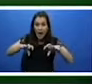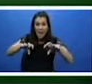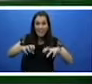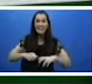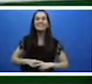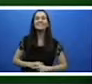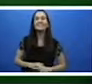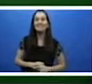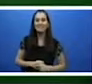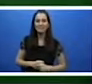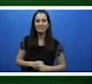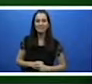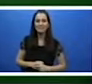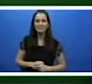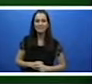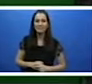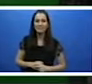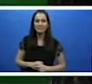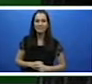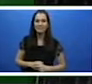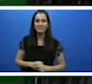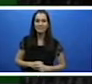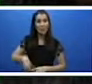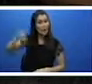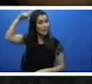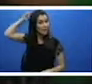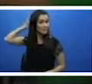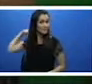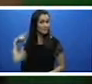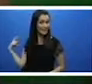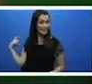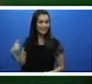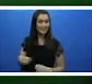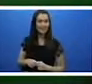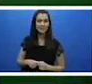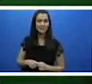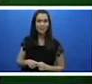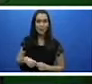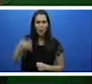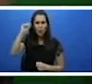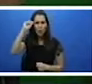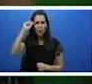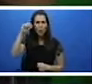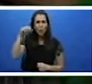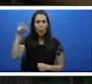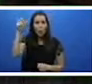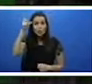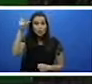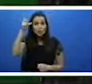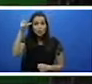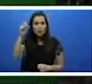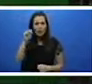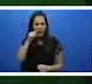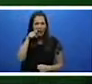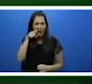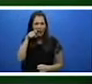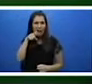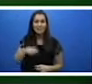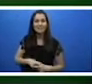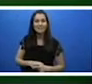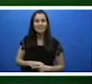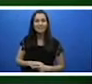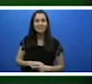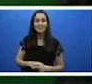ó, tem o koala, que bonitinho. O gambá, o diabo da Tasmânia e cuica, são exemplos de